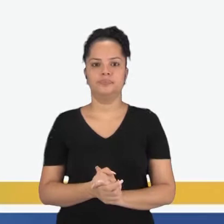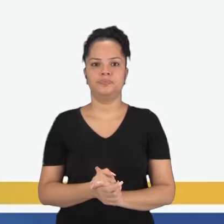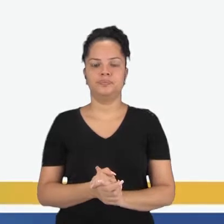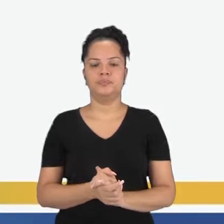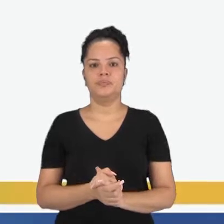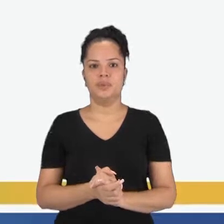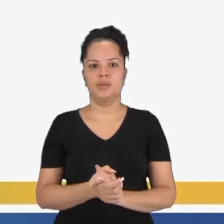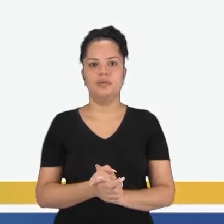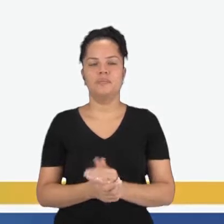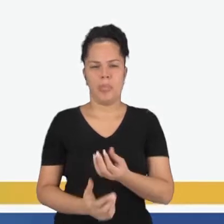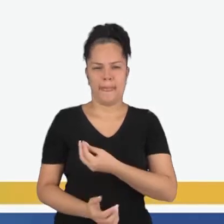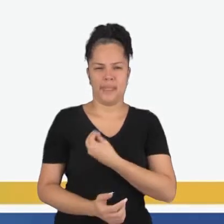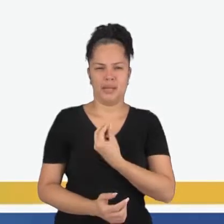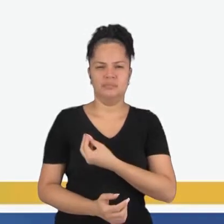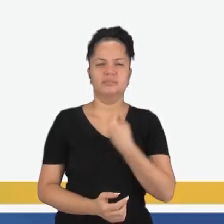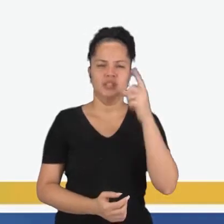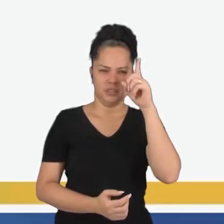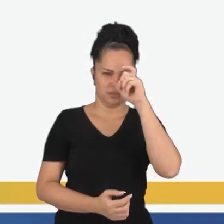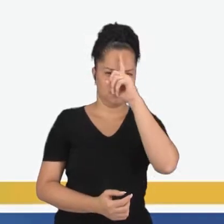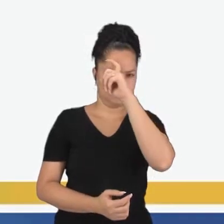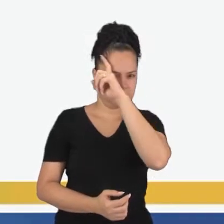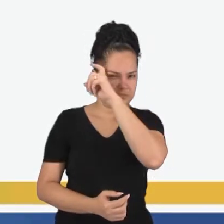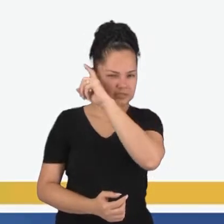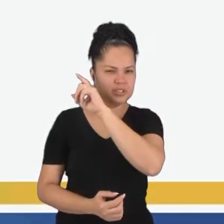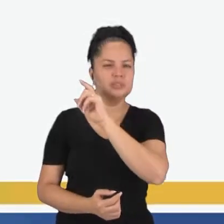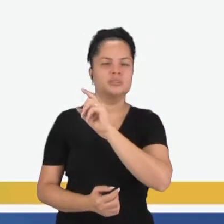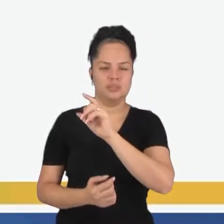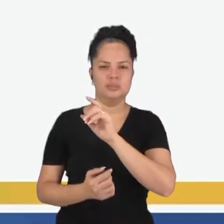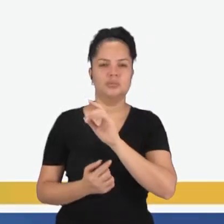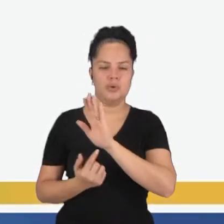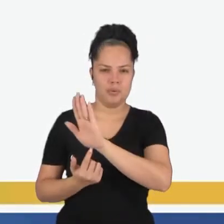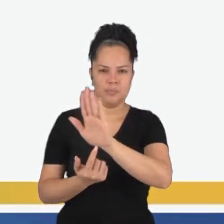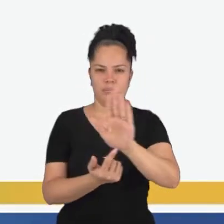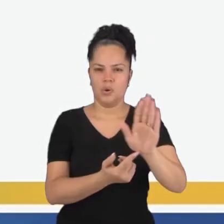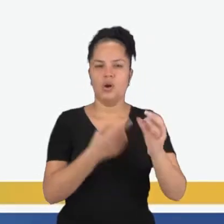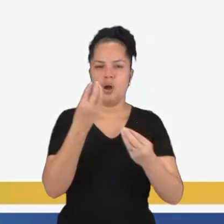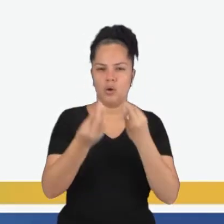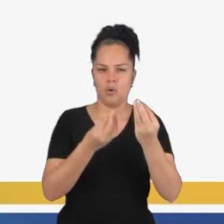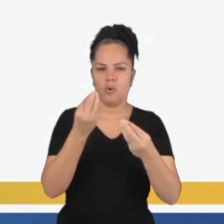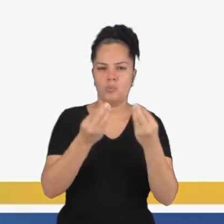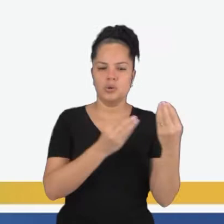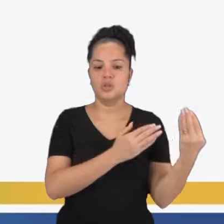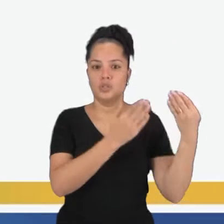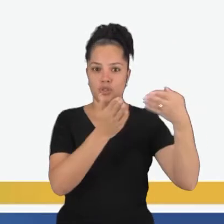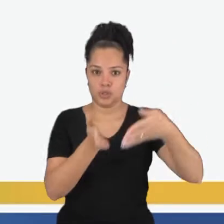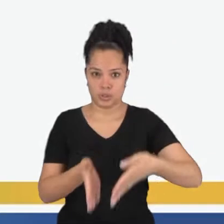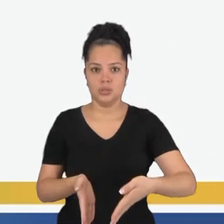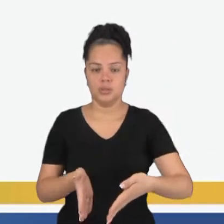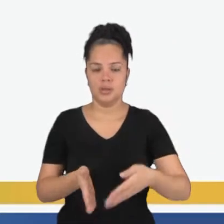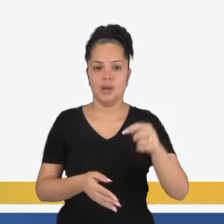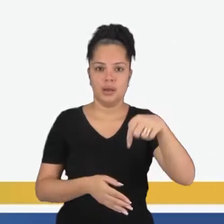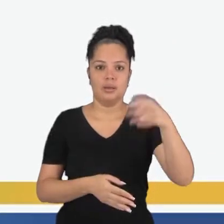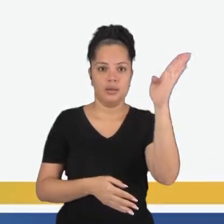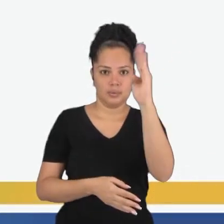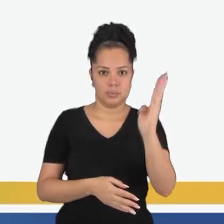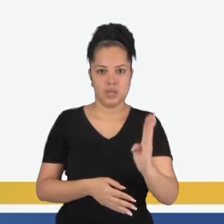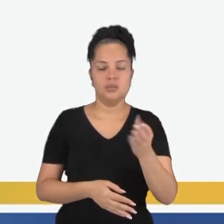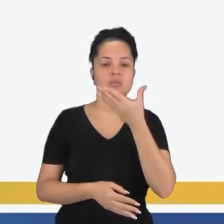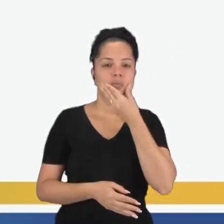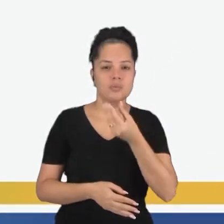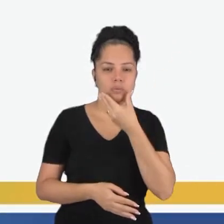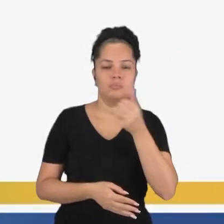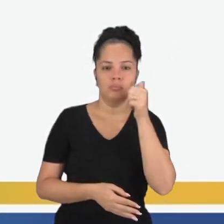As condições desumanas marcaram a vinda dos africanos ao Brasil. Homens, mulheres